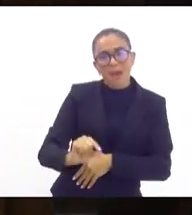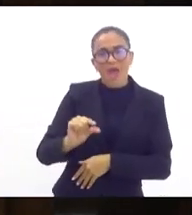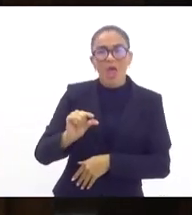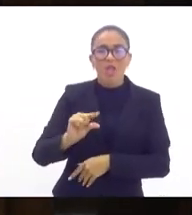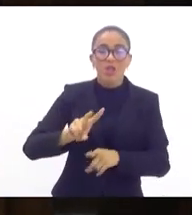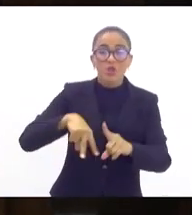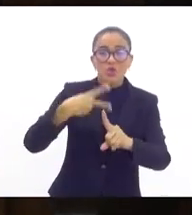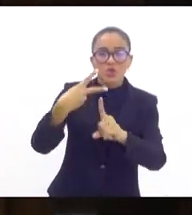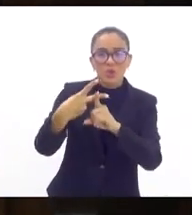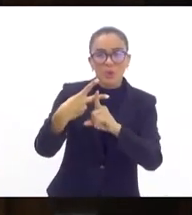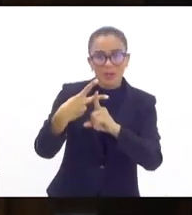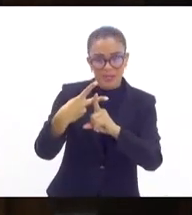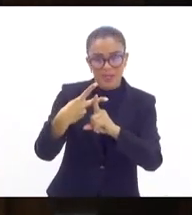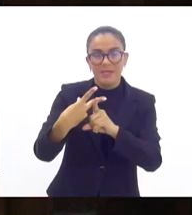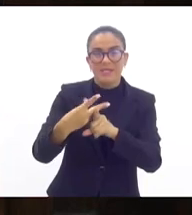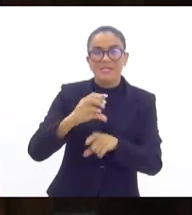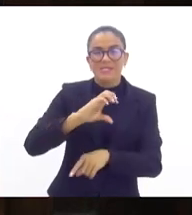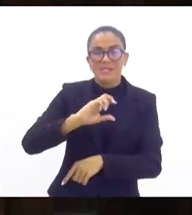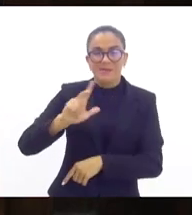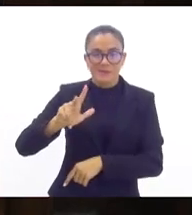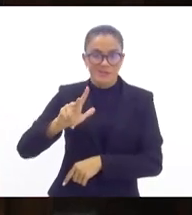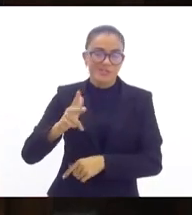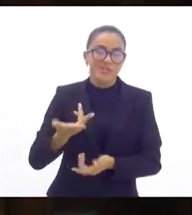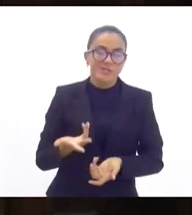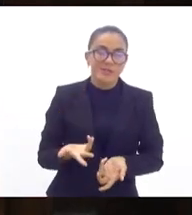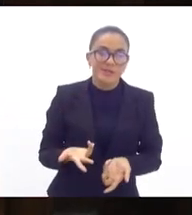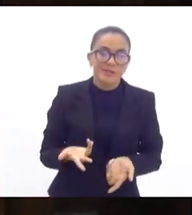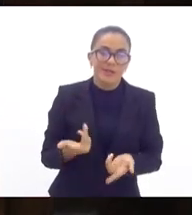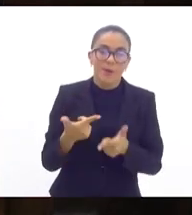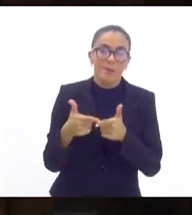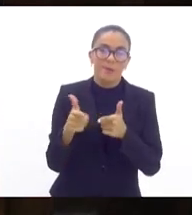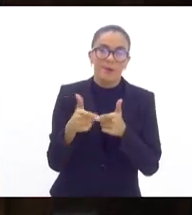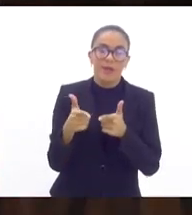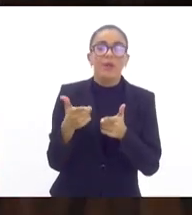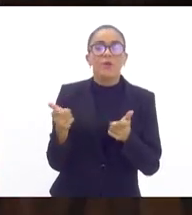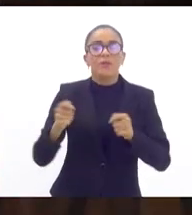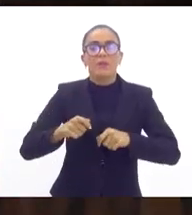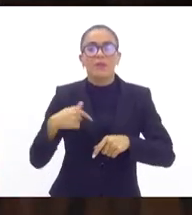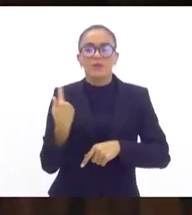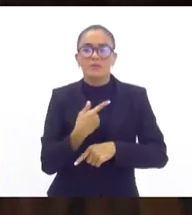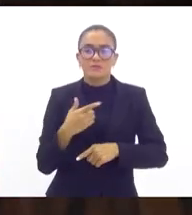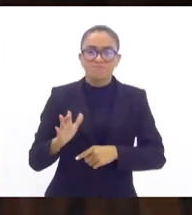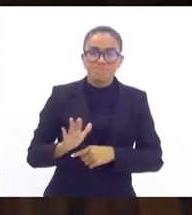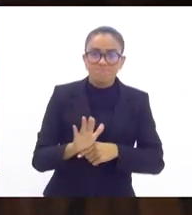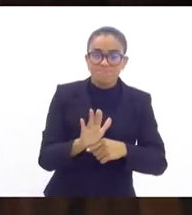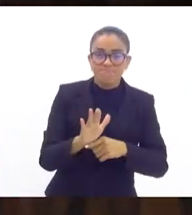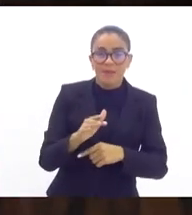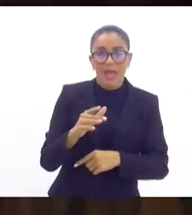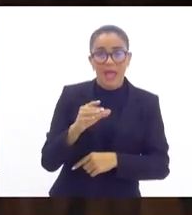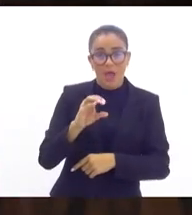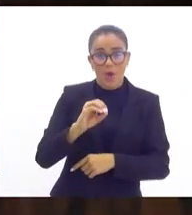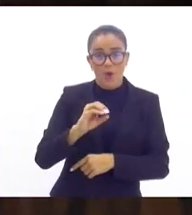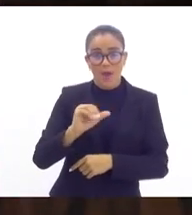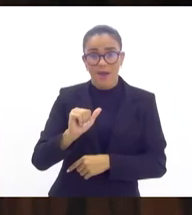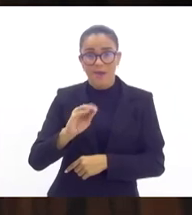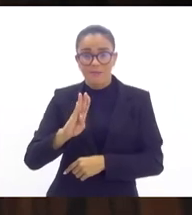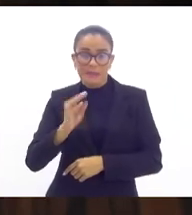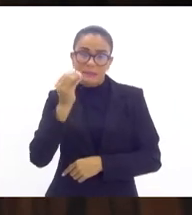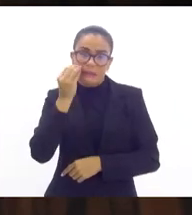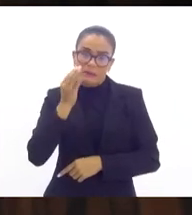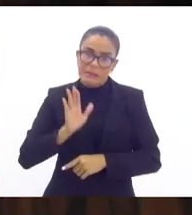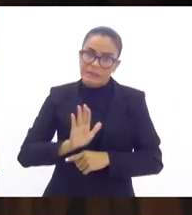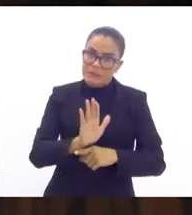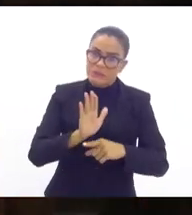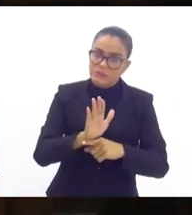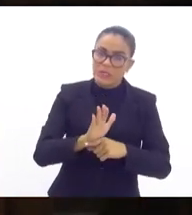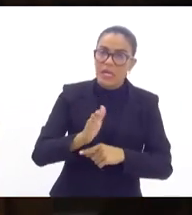dupla Mas isso é raro então cria esse problema então o que que a gente pode fazer a OAB tá tentando ajudar nesse aspecto é a gente